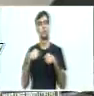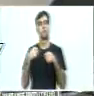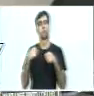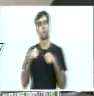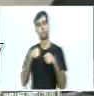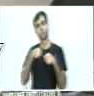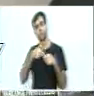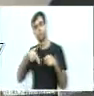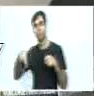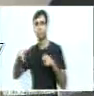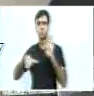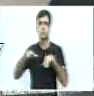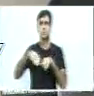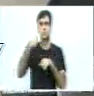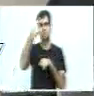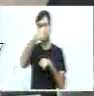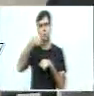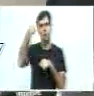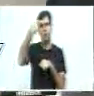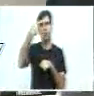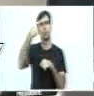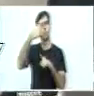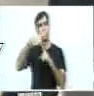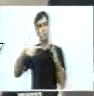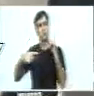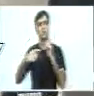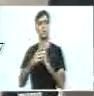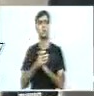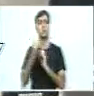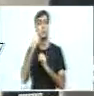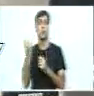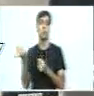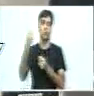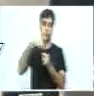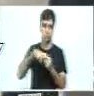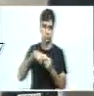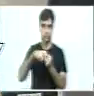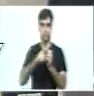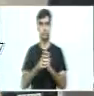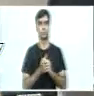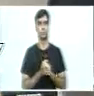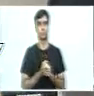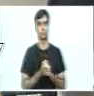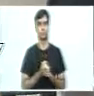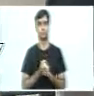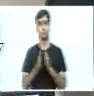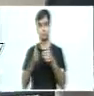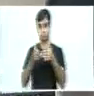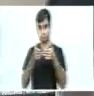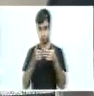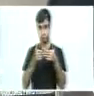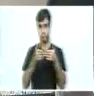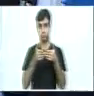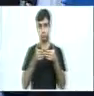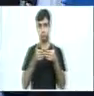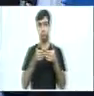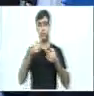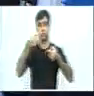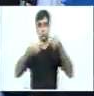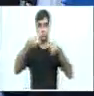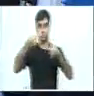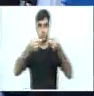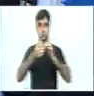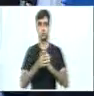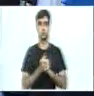durante uma hora e meia, e retornar à reunião. Pedido de saída em